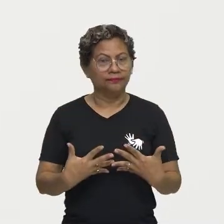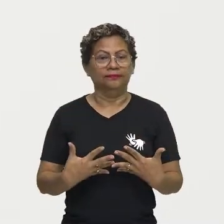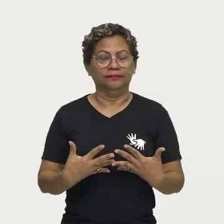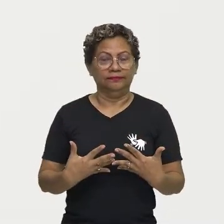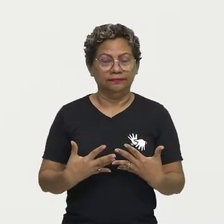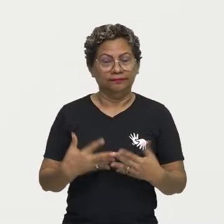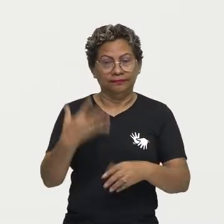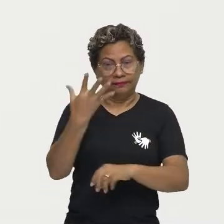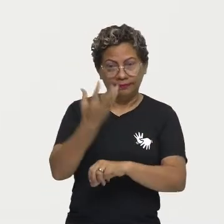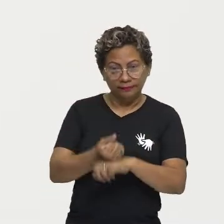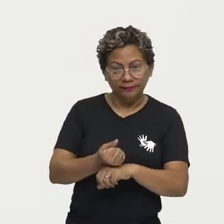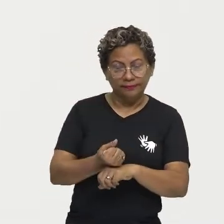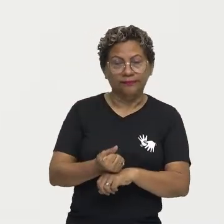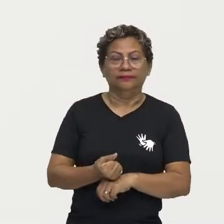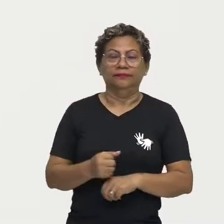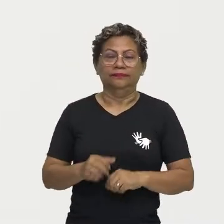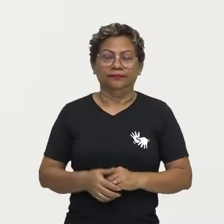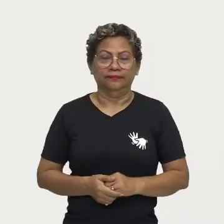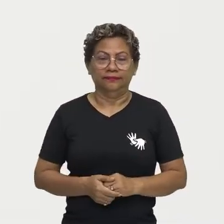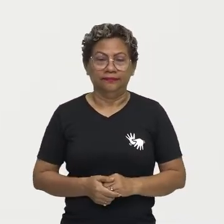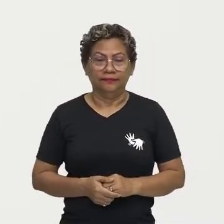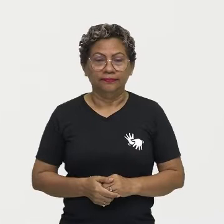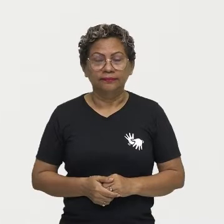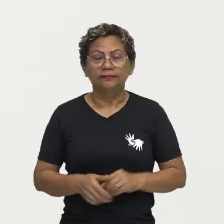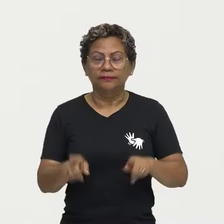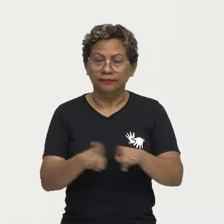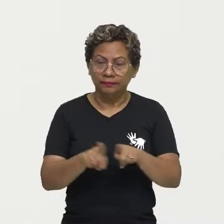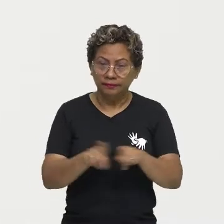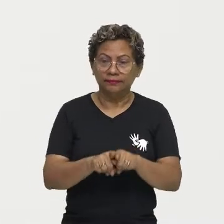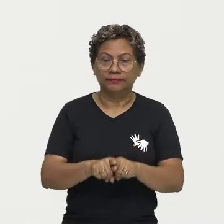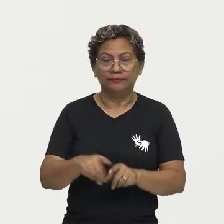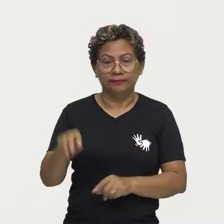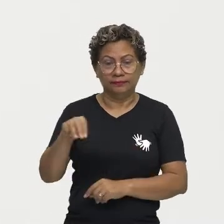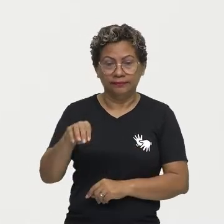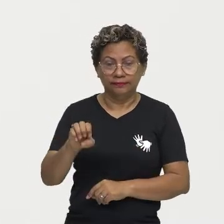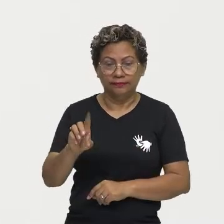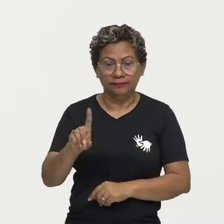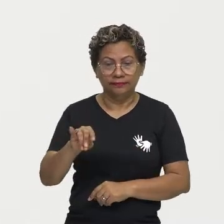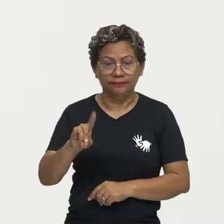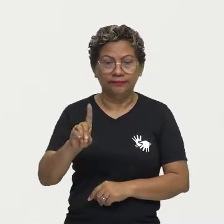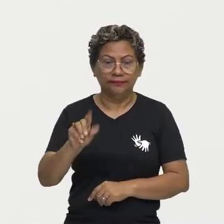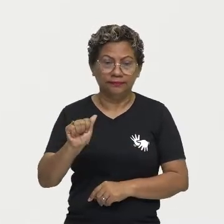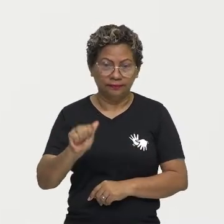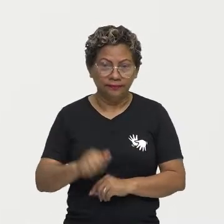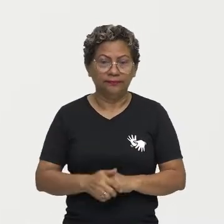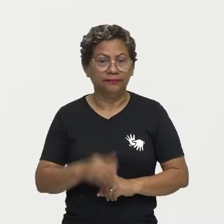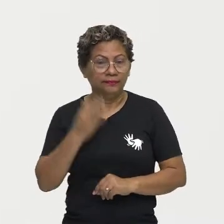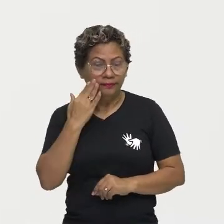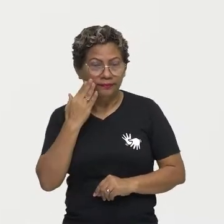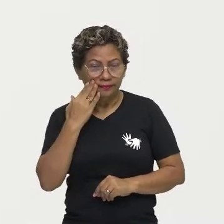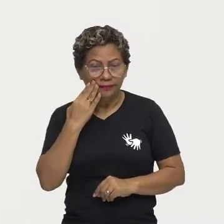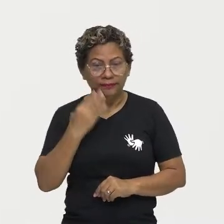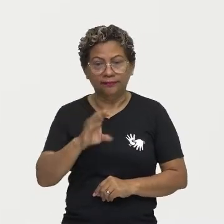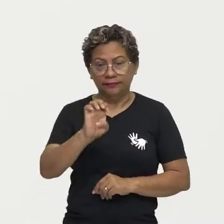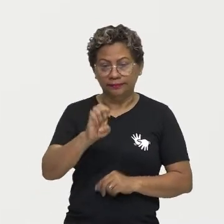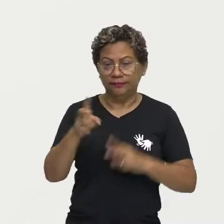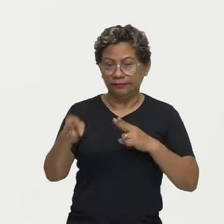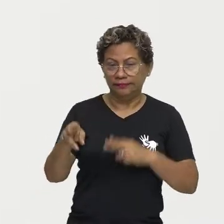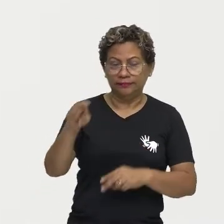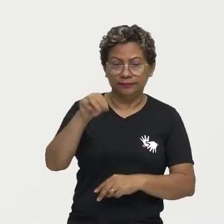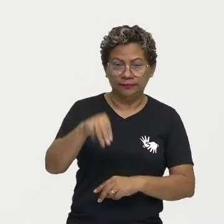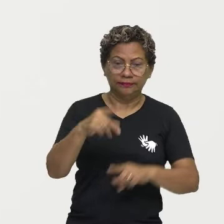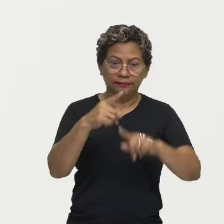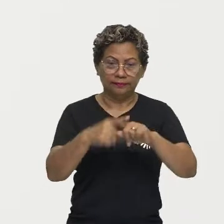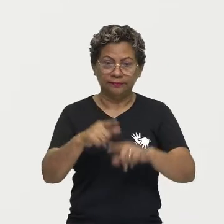PG, energia potencial gravitacional, e ela é medida através dessa expressão matemática que diz que essa energia potencial